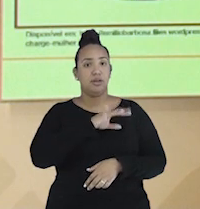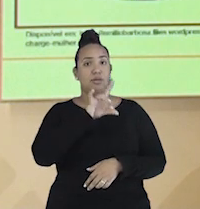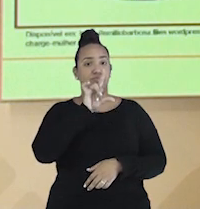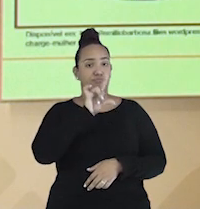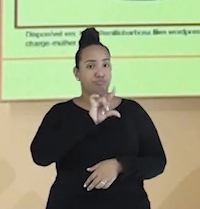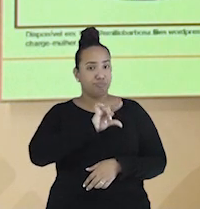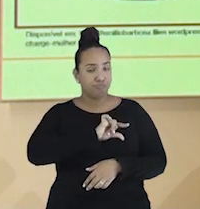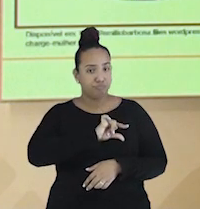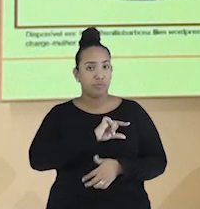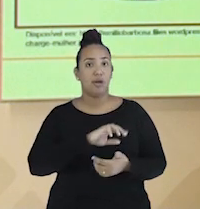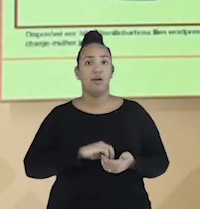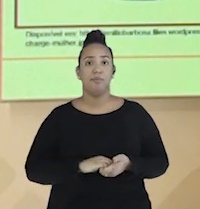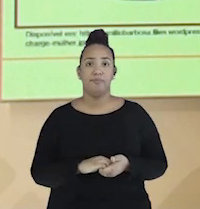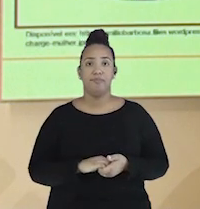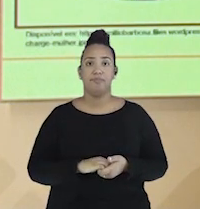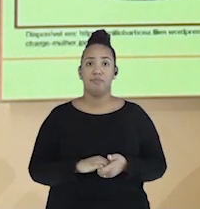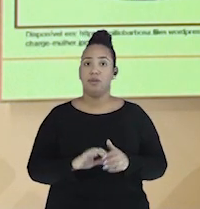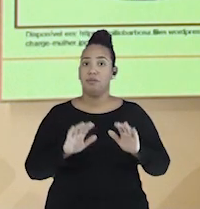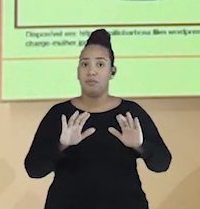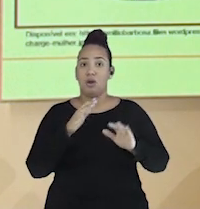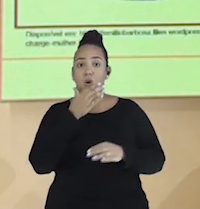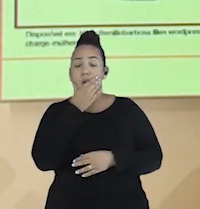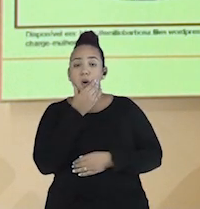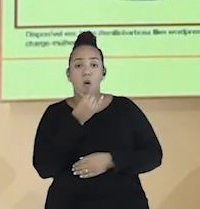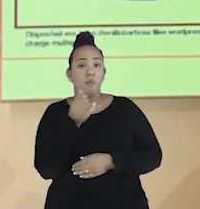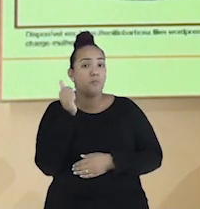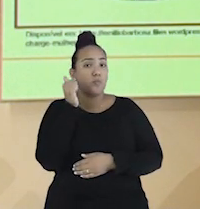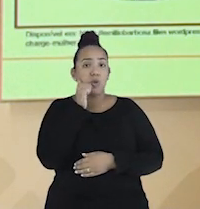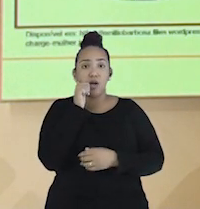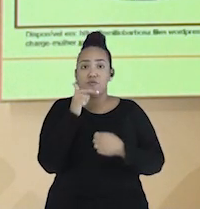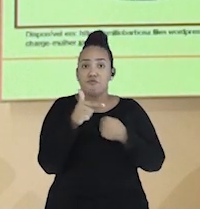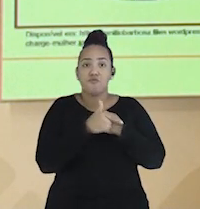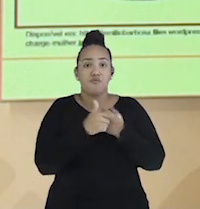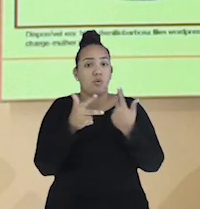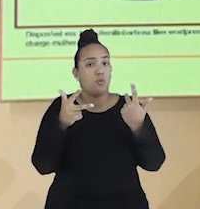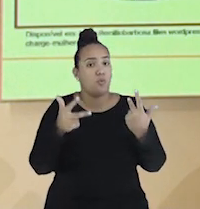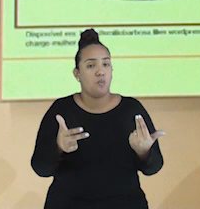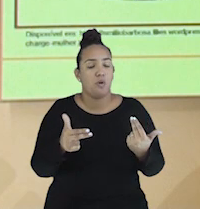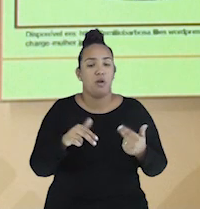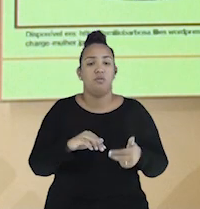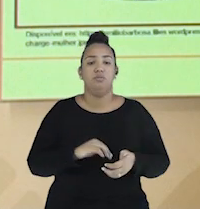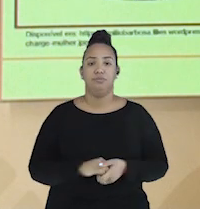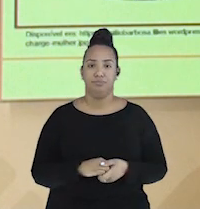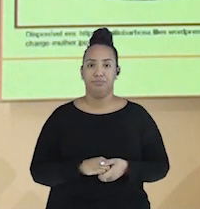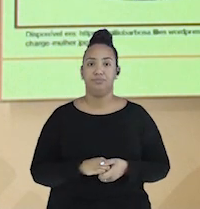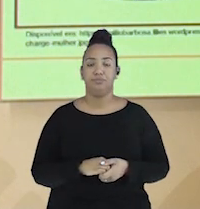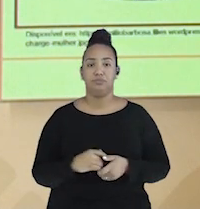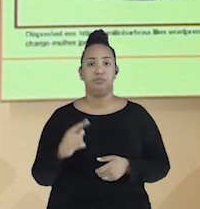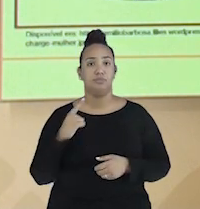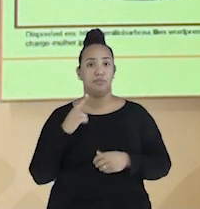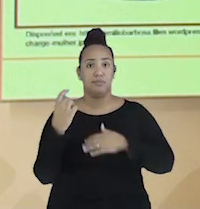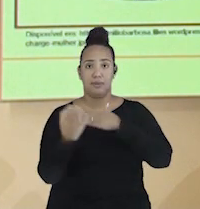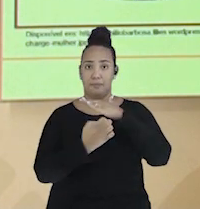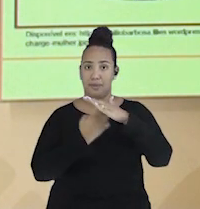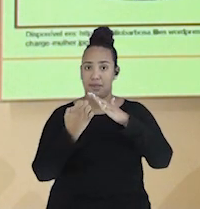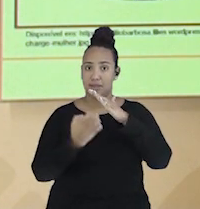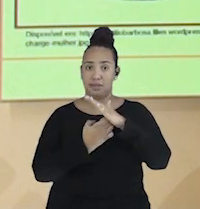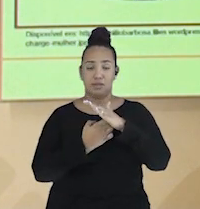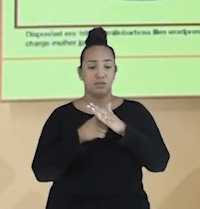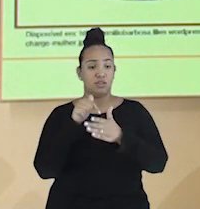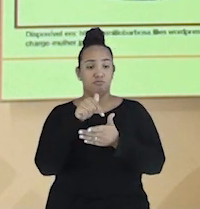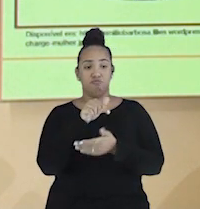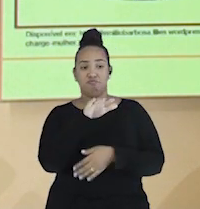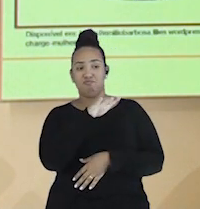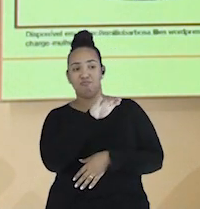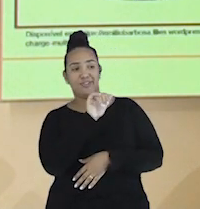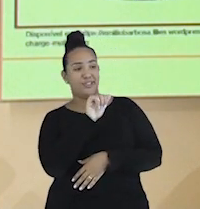menos, mesmo quando homens e mulheres exercem o mesmo cargo. Empresas deixam de contratar